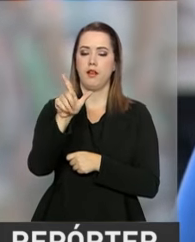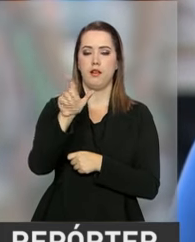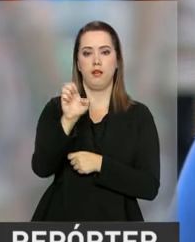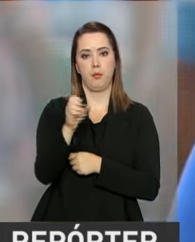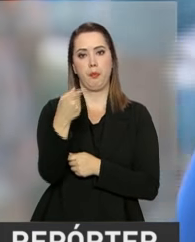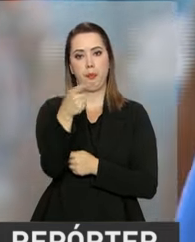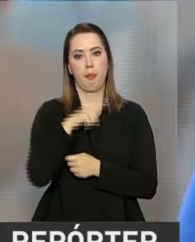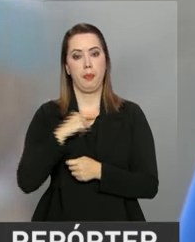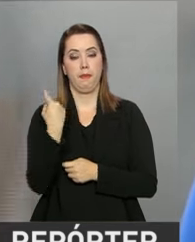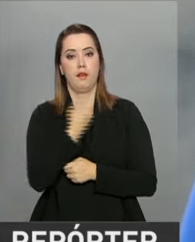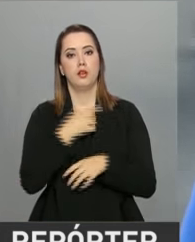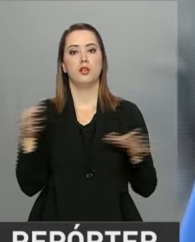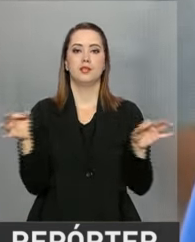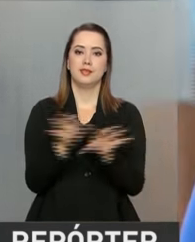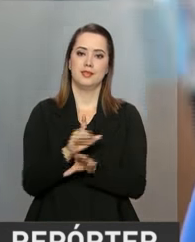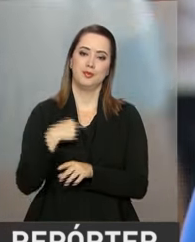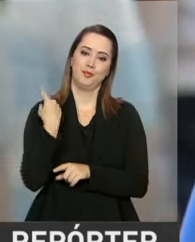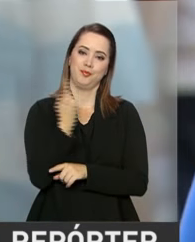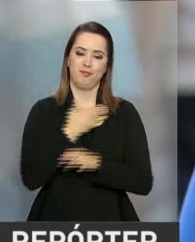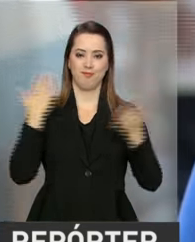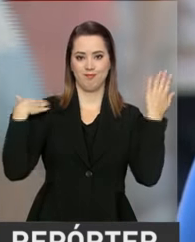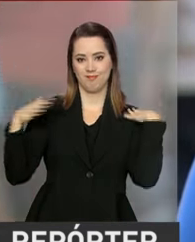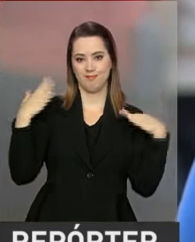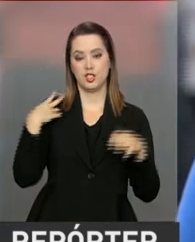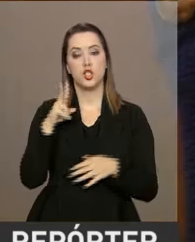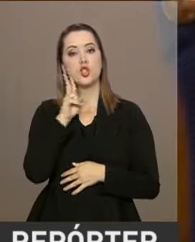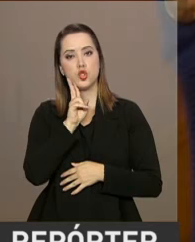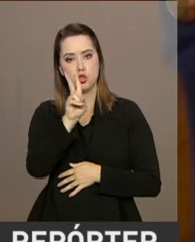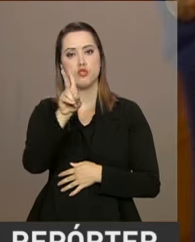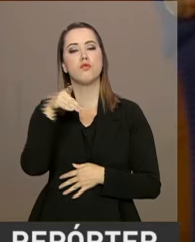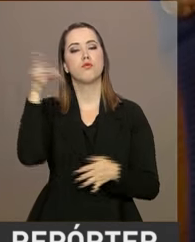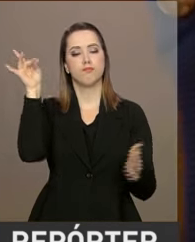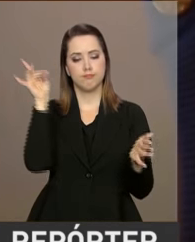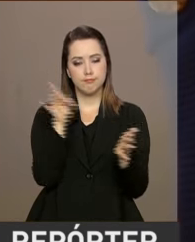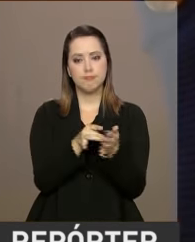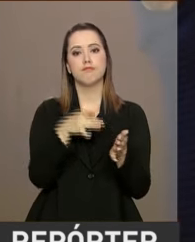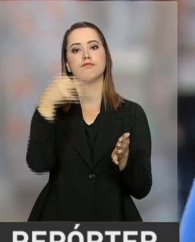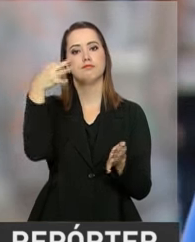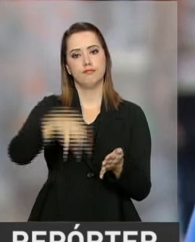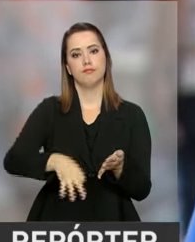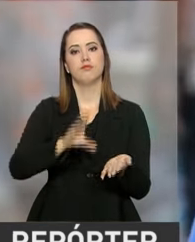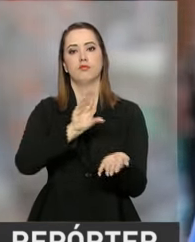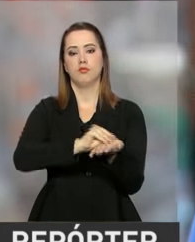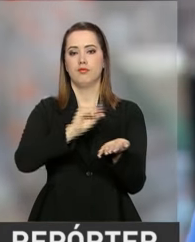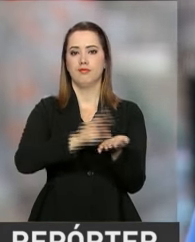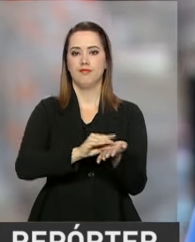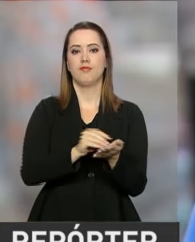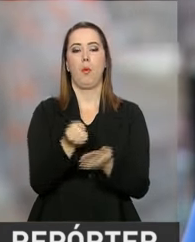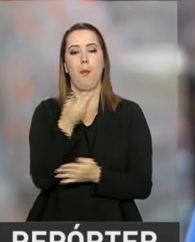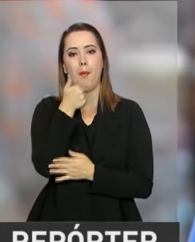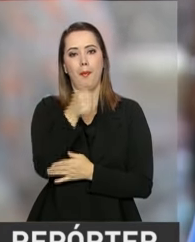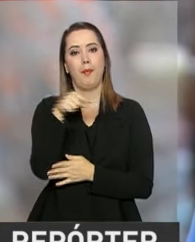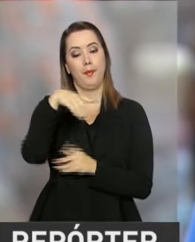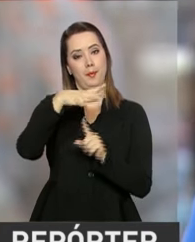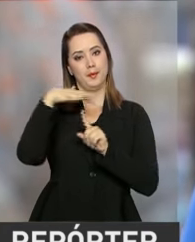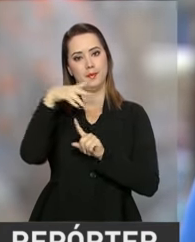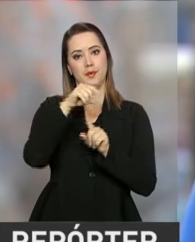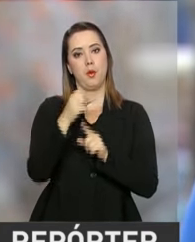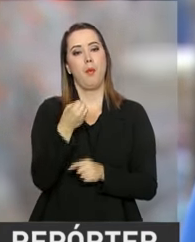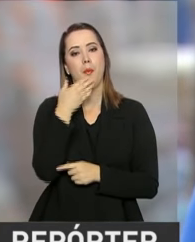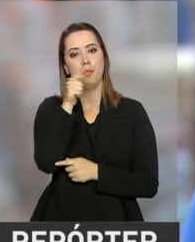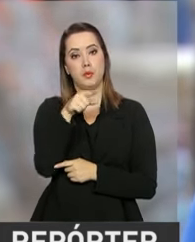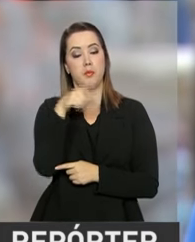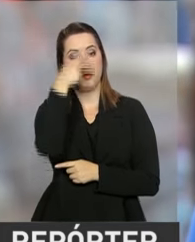nosso passeio pela Feira de São Cristóvão. A gente percebeu que o que está aqui no aplicativo é verdade. Ponto para a Feira de São Cristóvão, ponto para quem